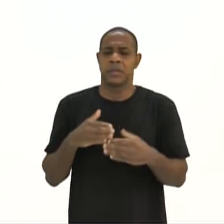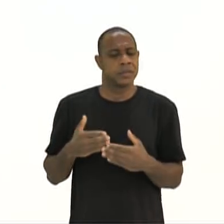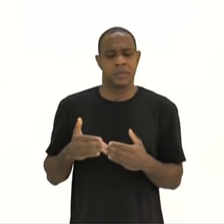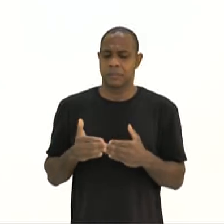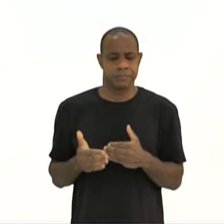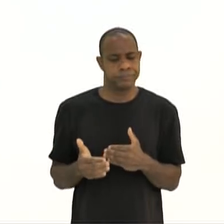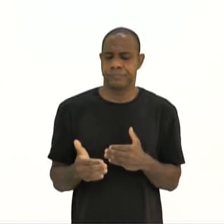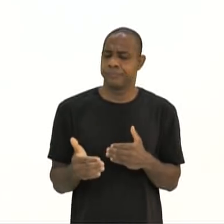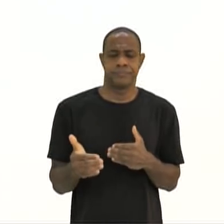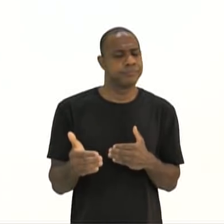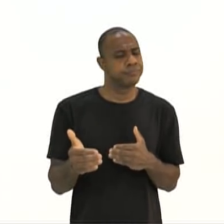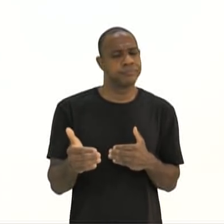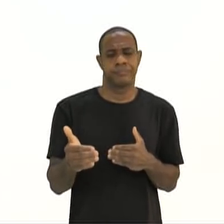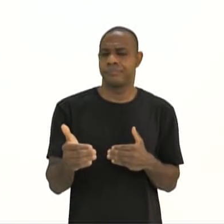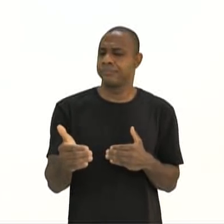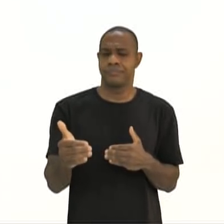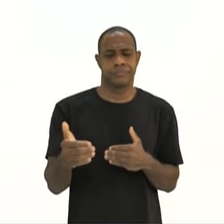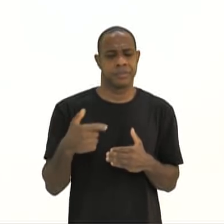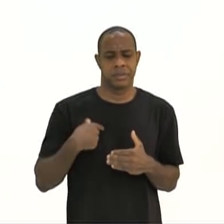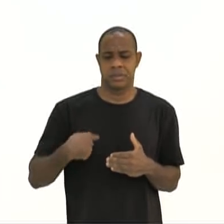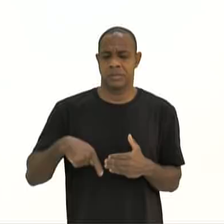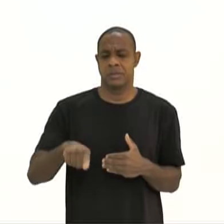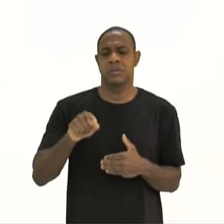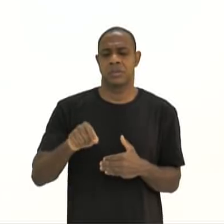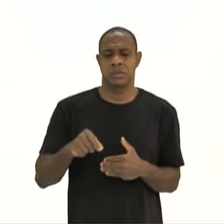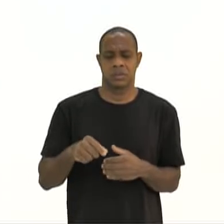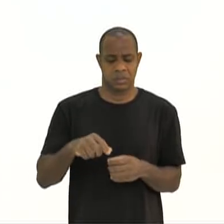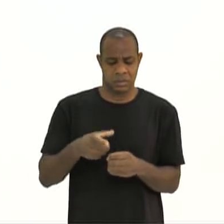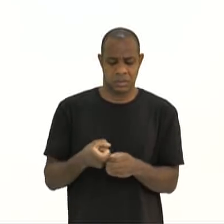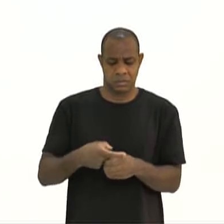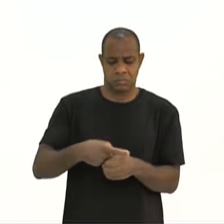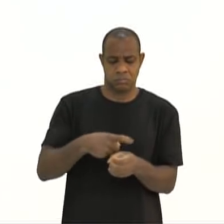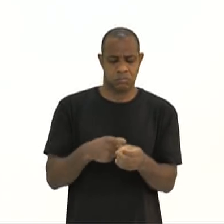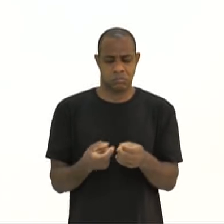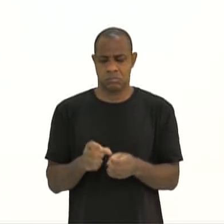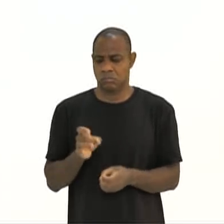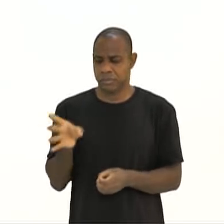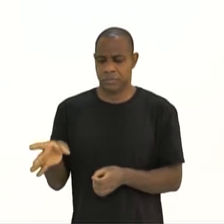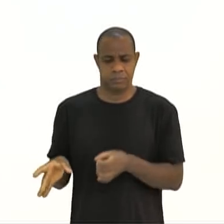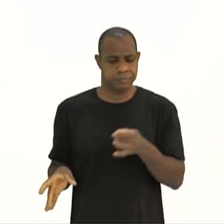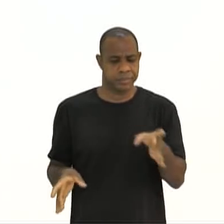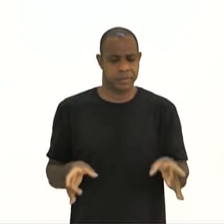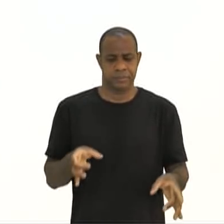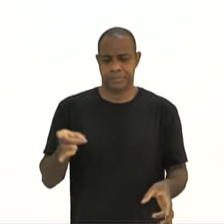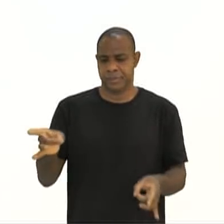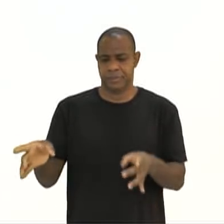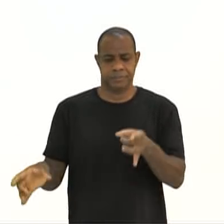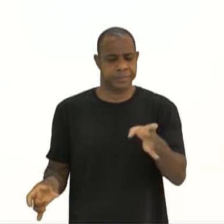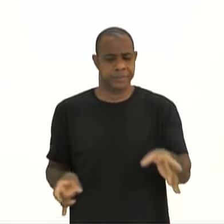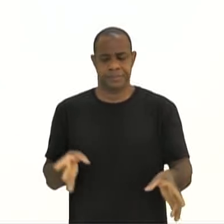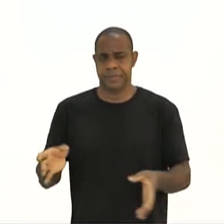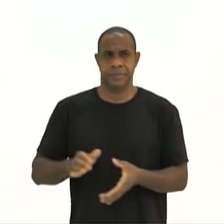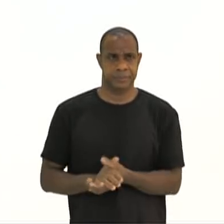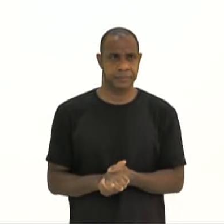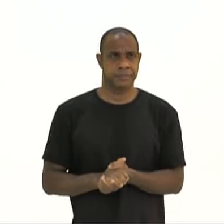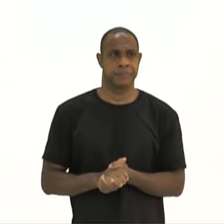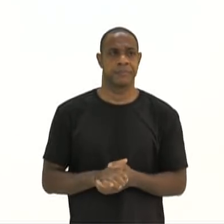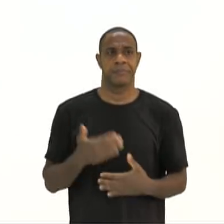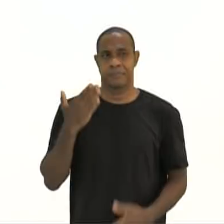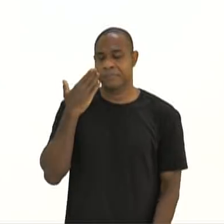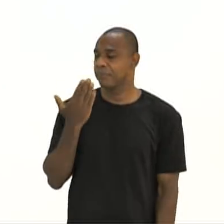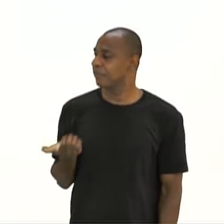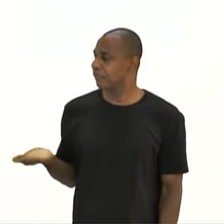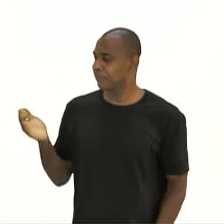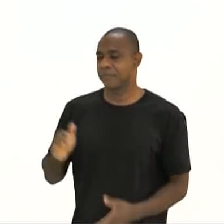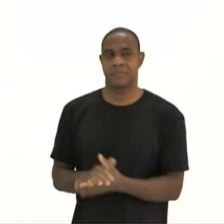frente e iria jogando pelo caminho a casca dourada e inútil das horas. Então, agora que nós